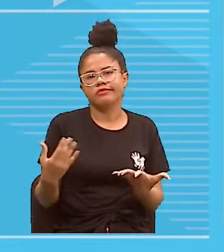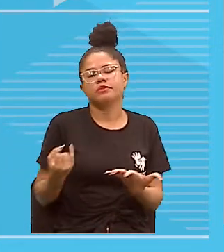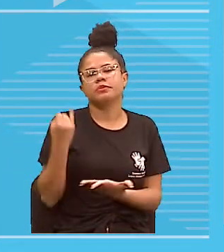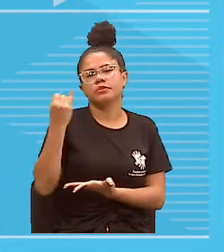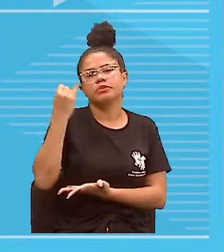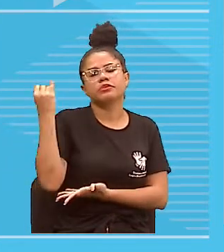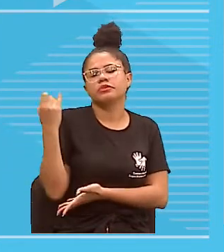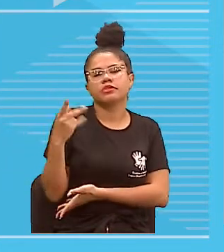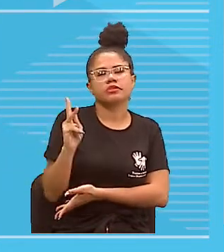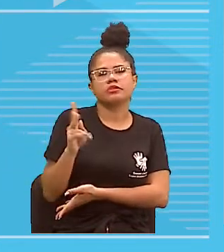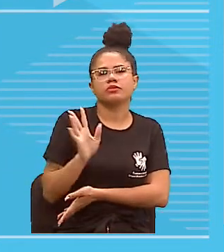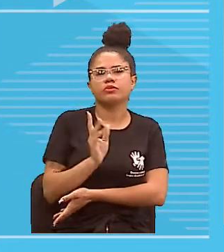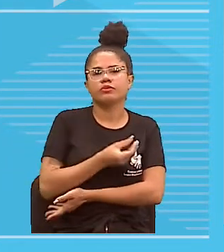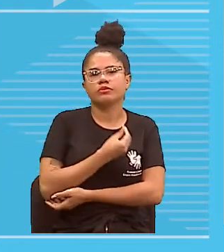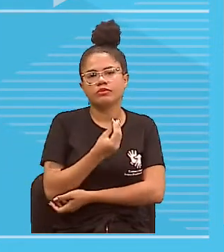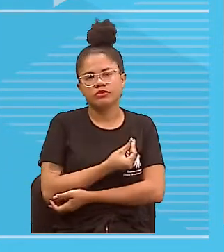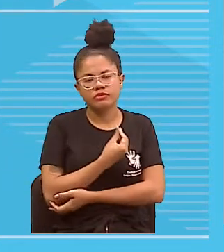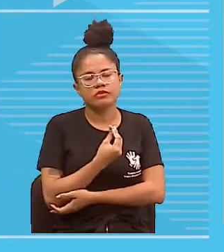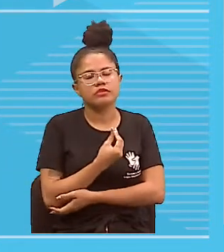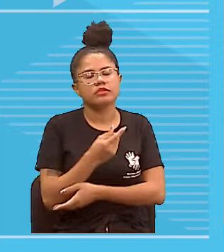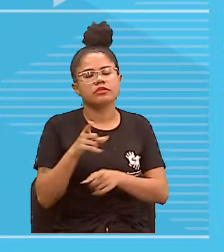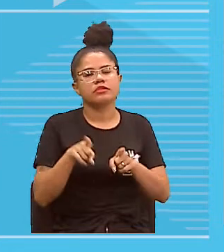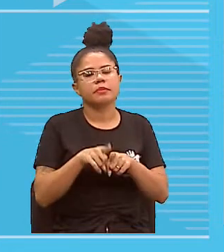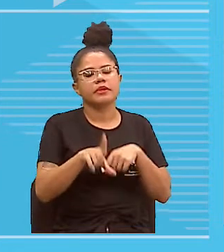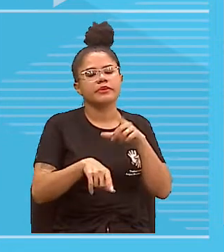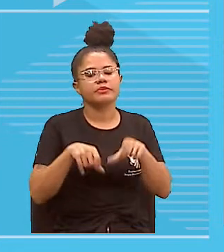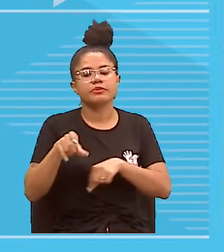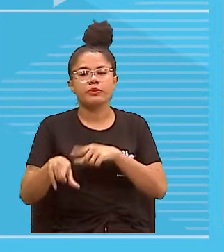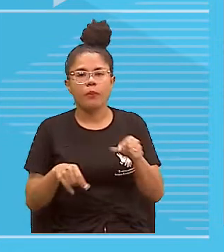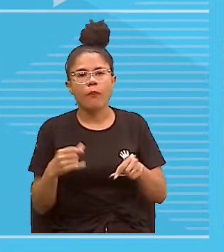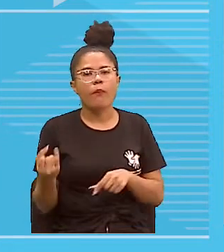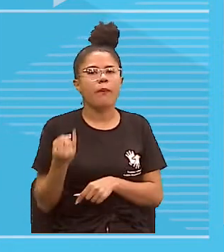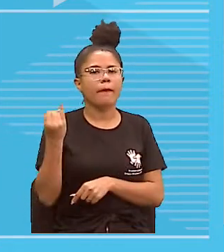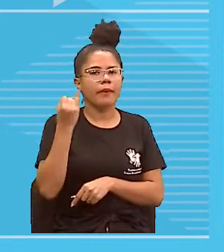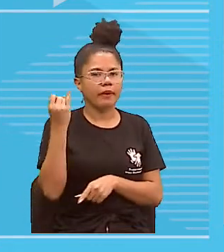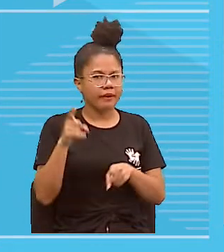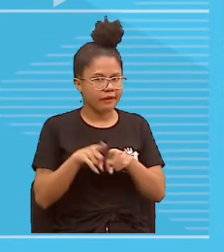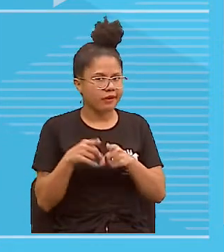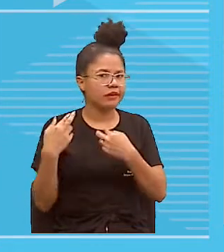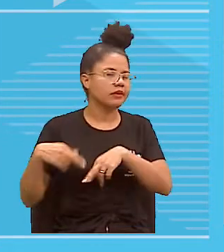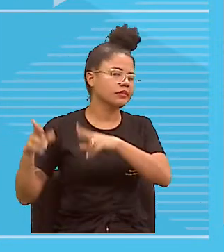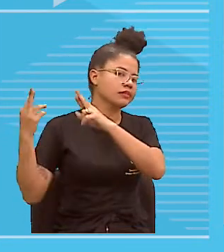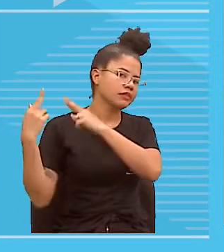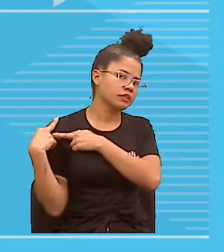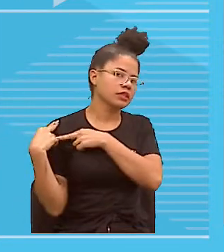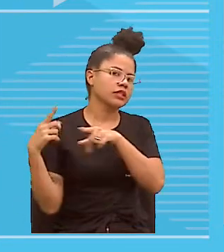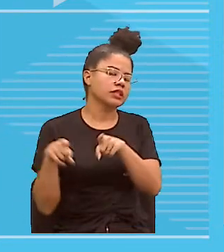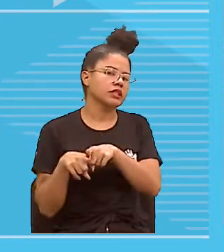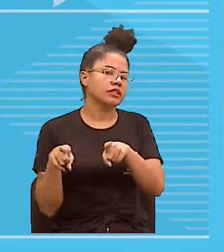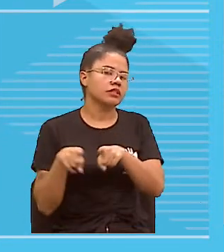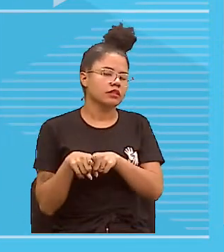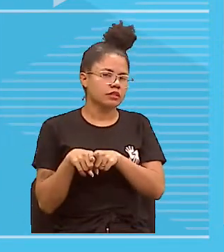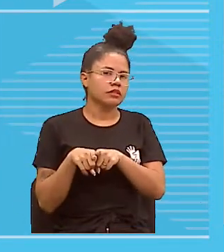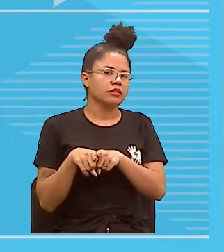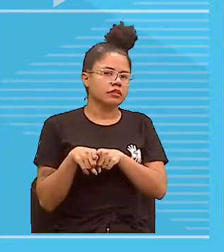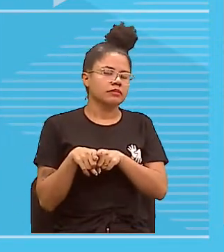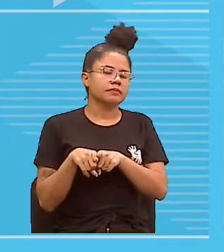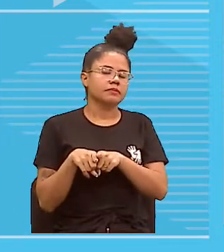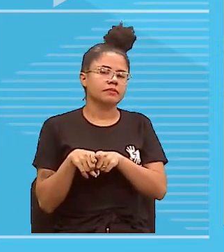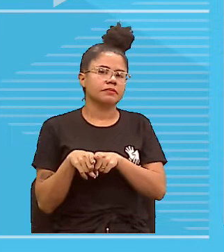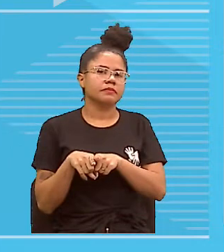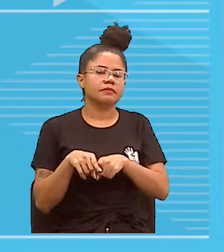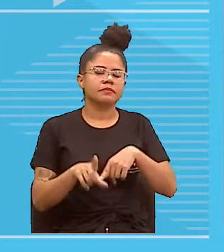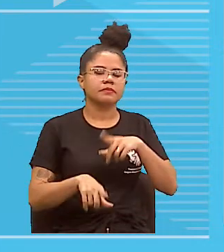sua vida, né? Decisões importantes, ter a responsabilidade também dessas decisões, dessa tomada